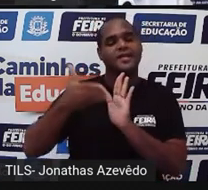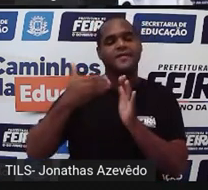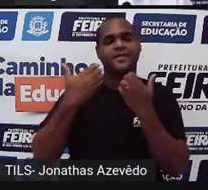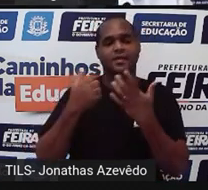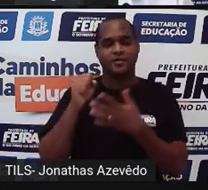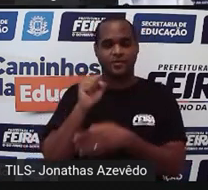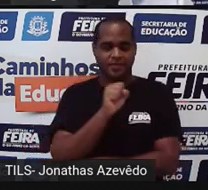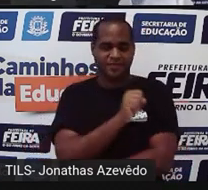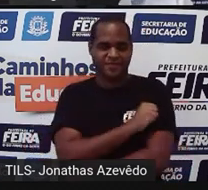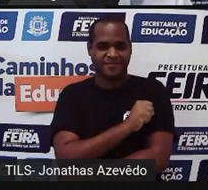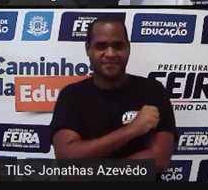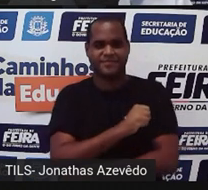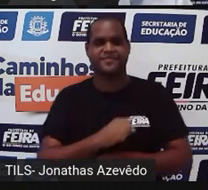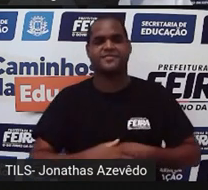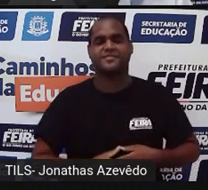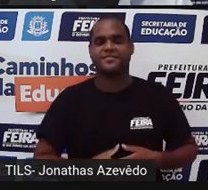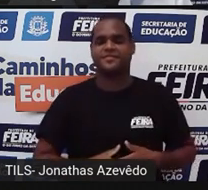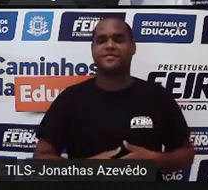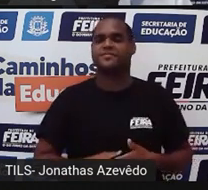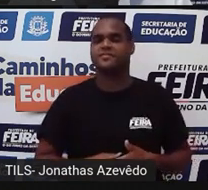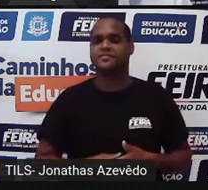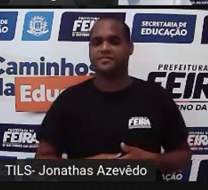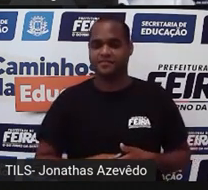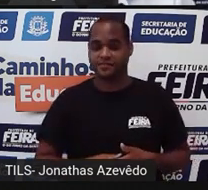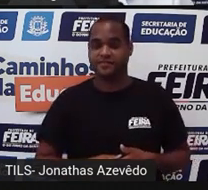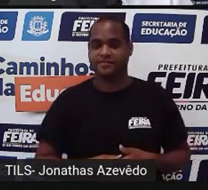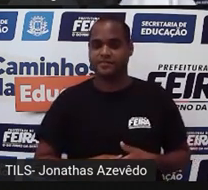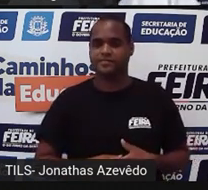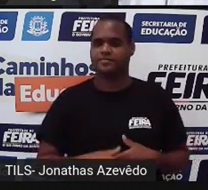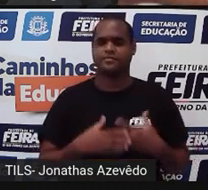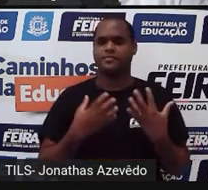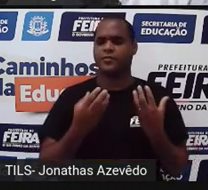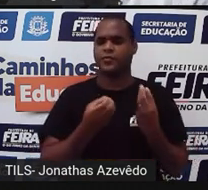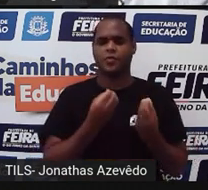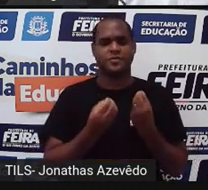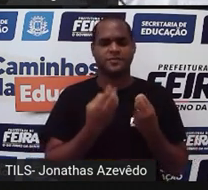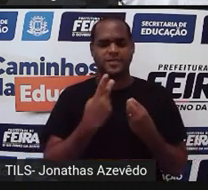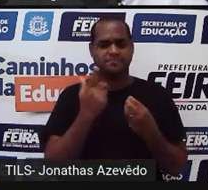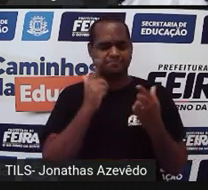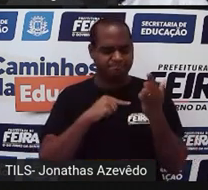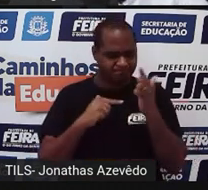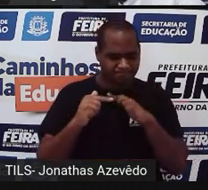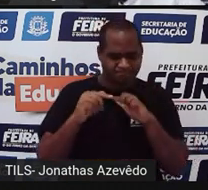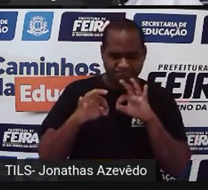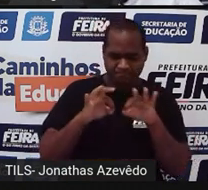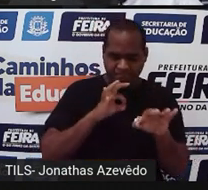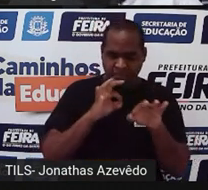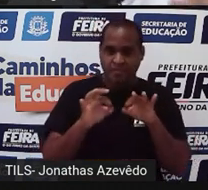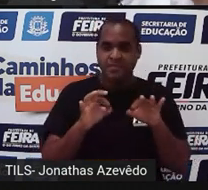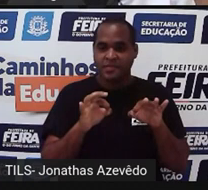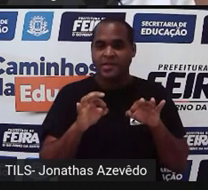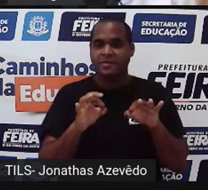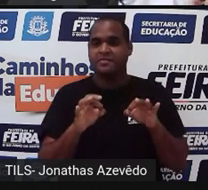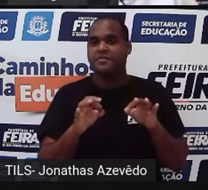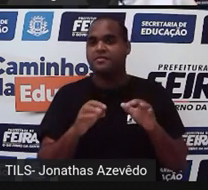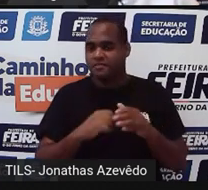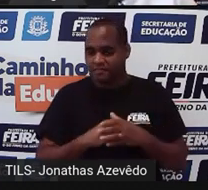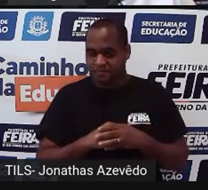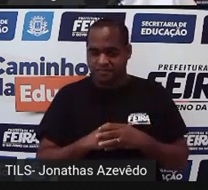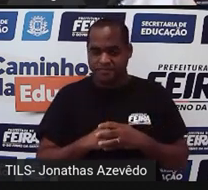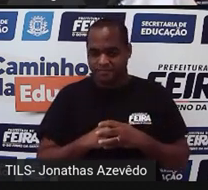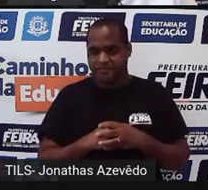do oitavo ano. Tá bom? Então vamos lá. Como foi que a gente resolveu? Tá? A